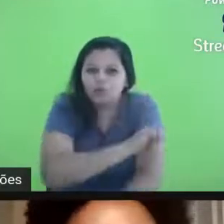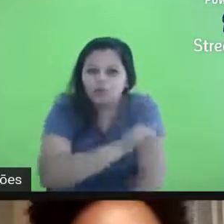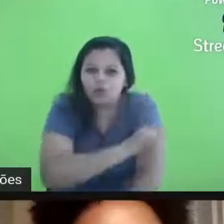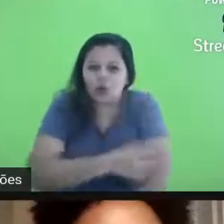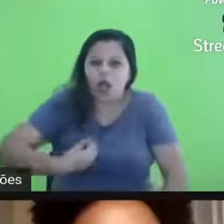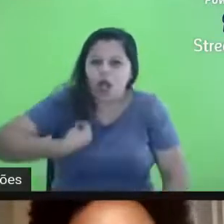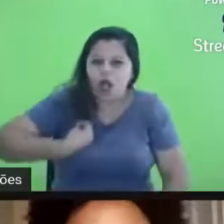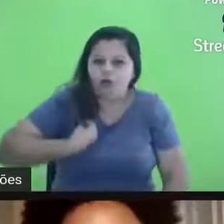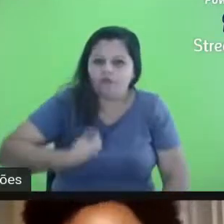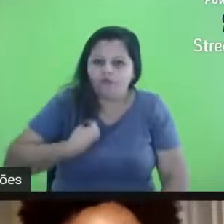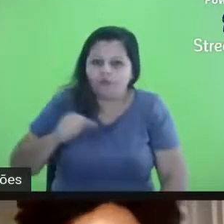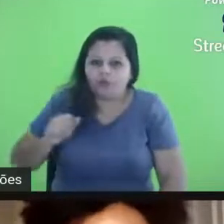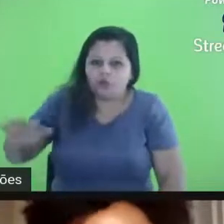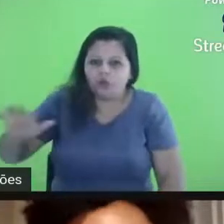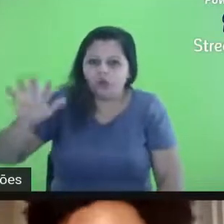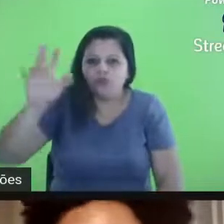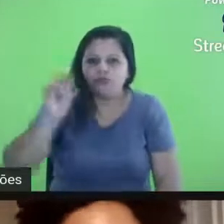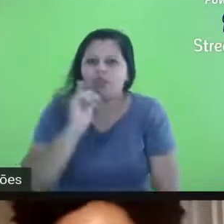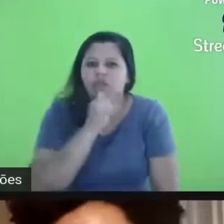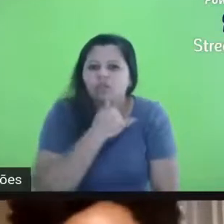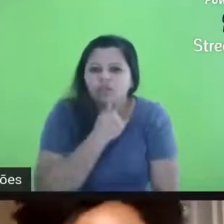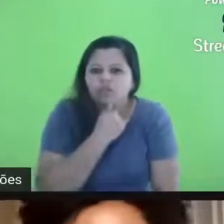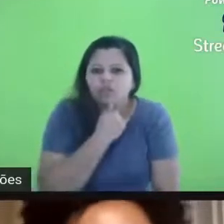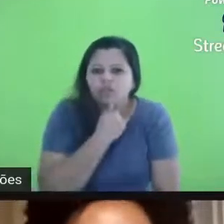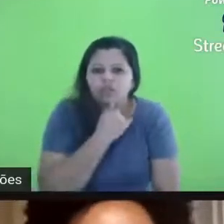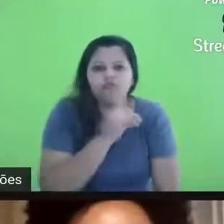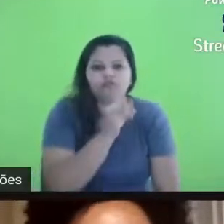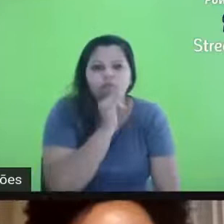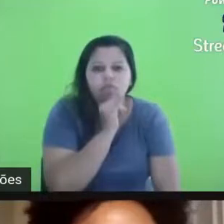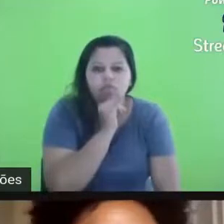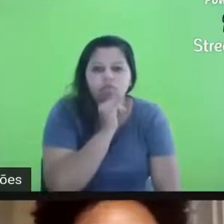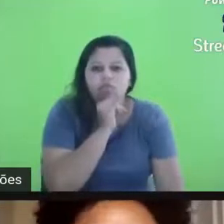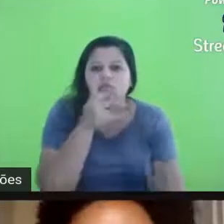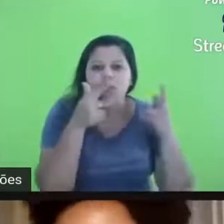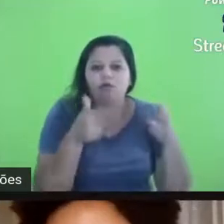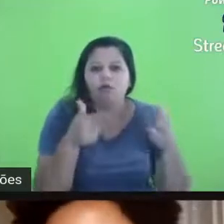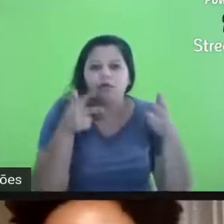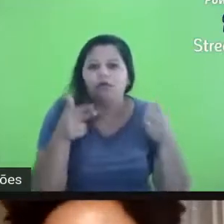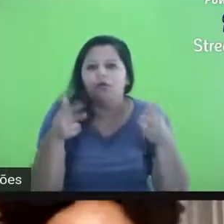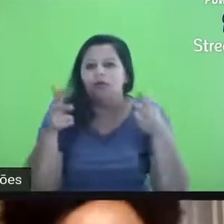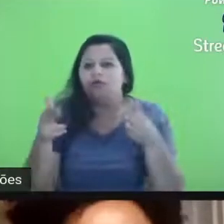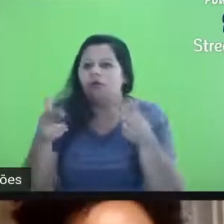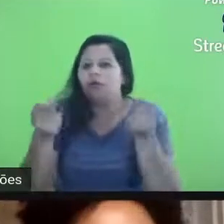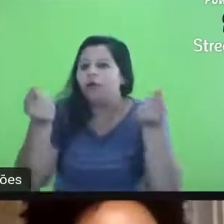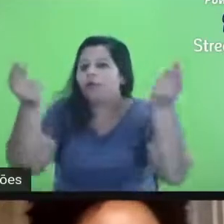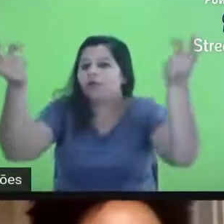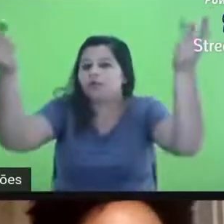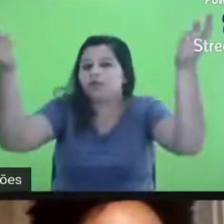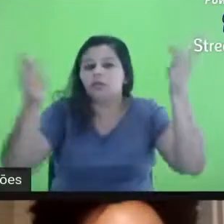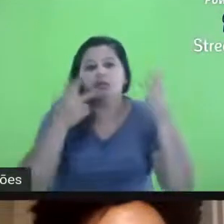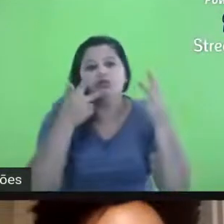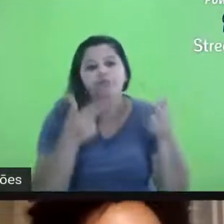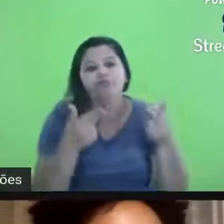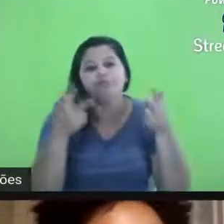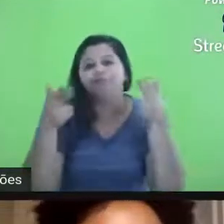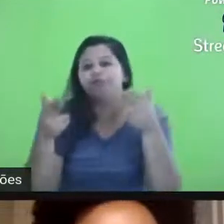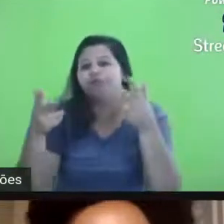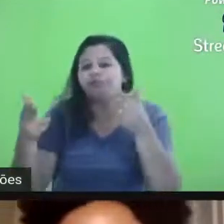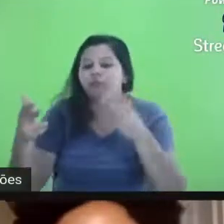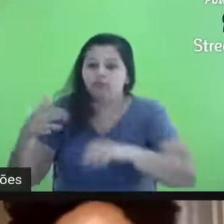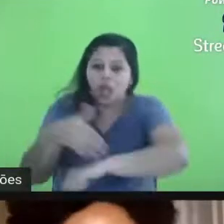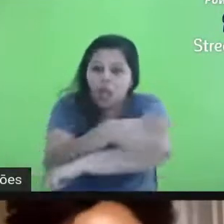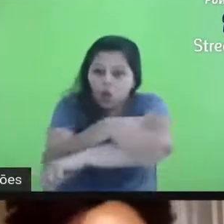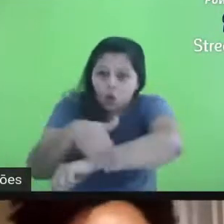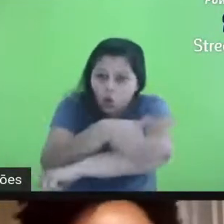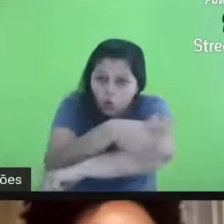suburbana, triste e monótona. Igual, sempre igual, eternamente igual. Algumas ruas